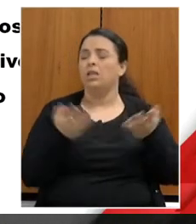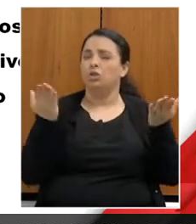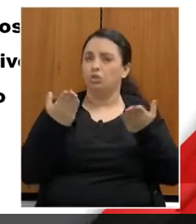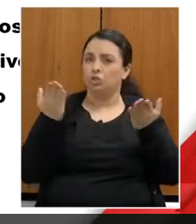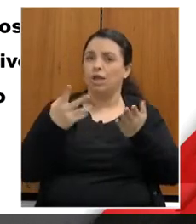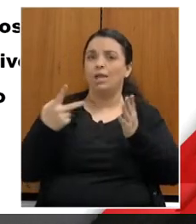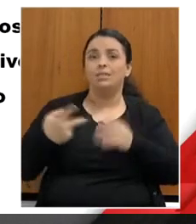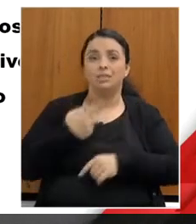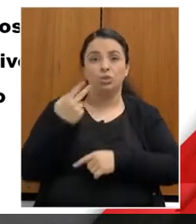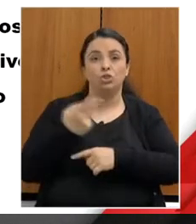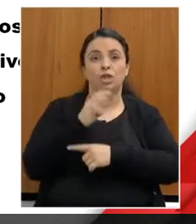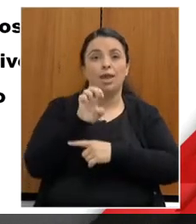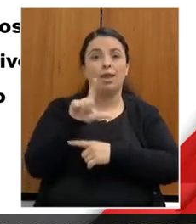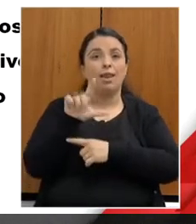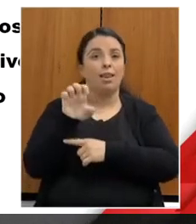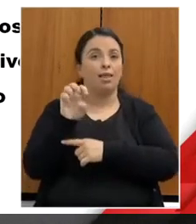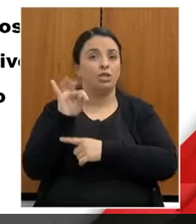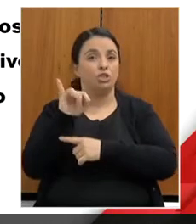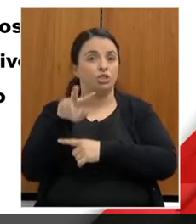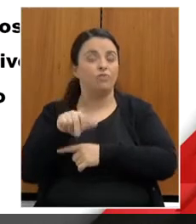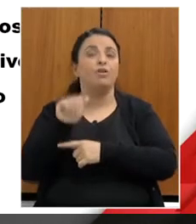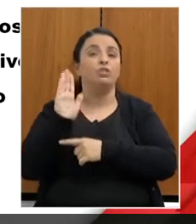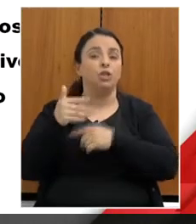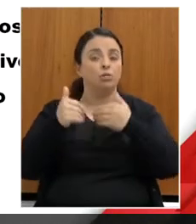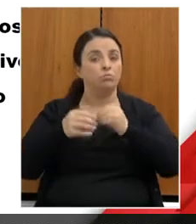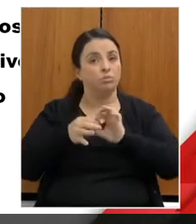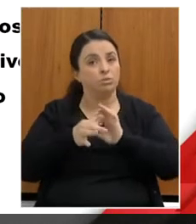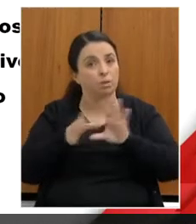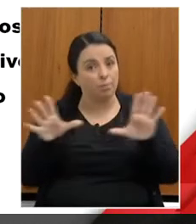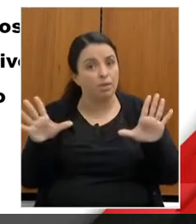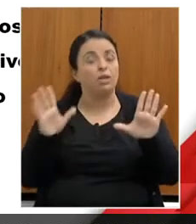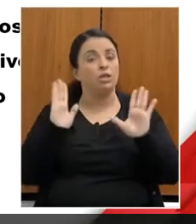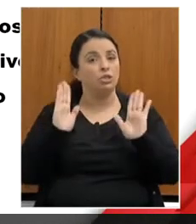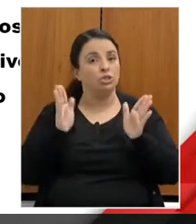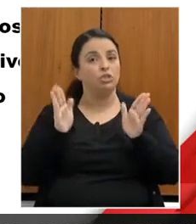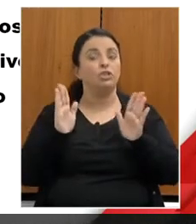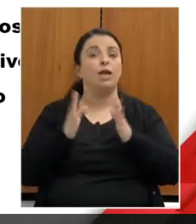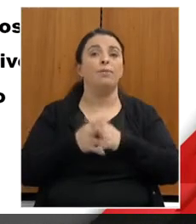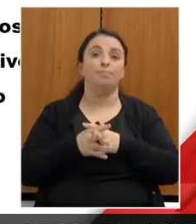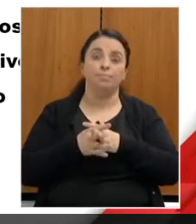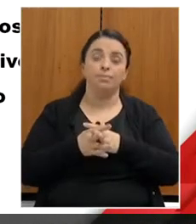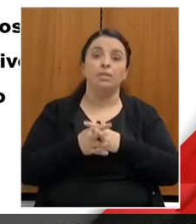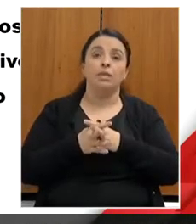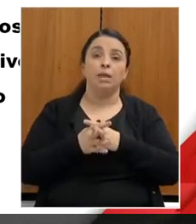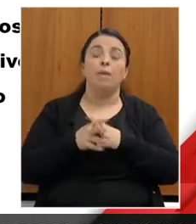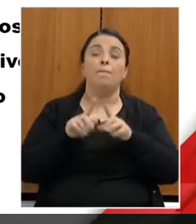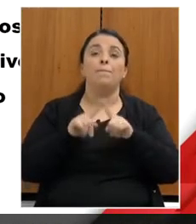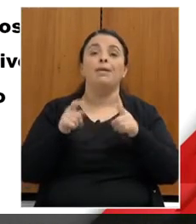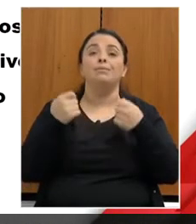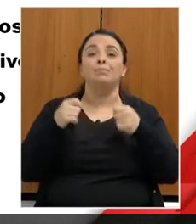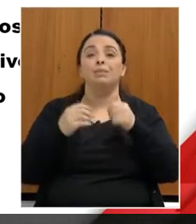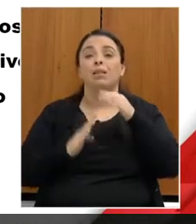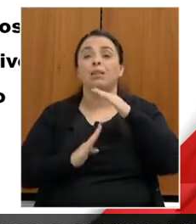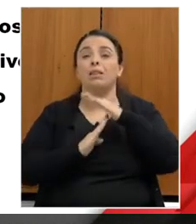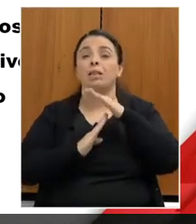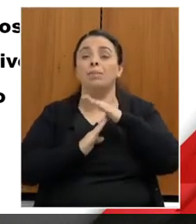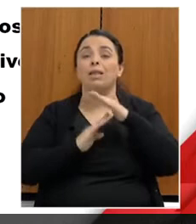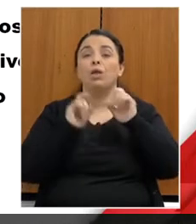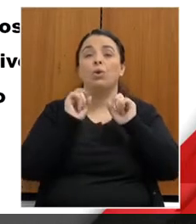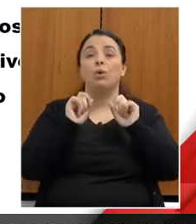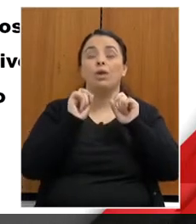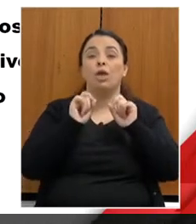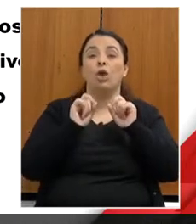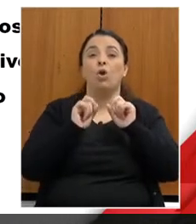eletivas, de forma paulatina, muito limitado ainda ao reabastecimento do kit de intubação, que já está numa situação